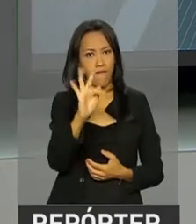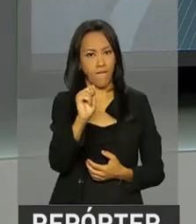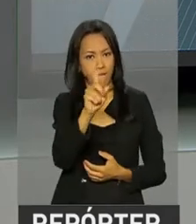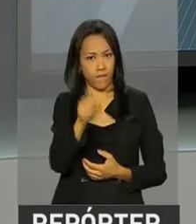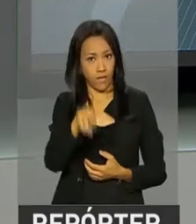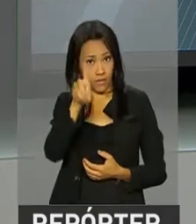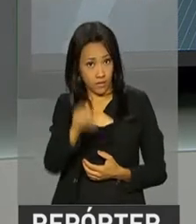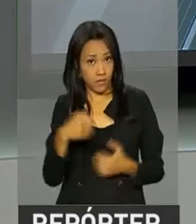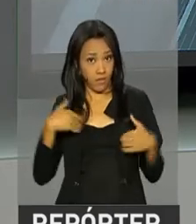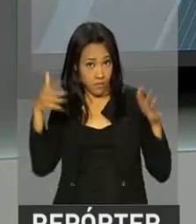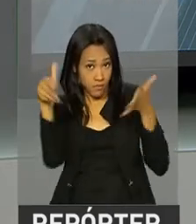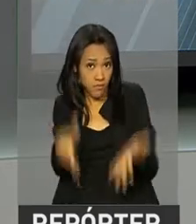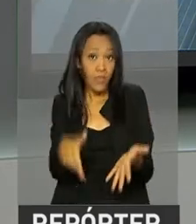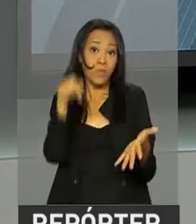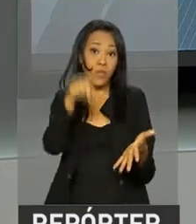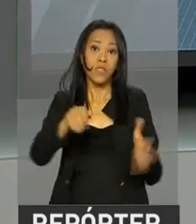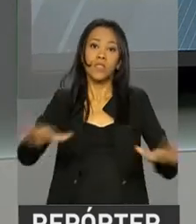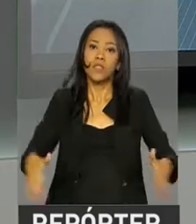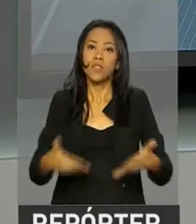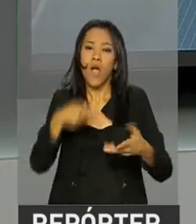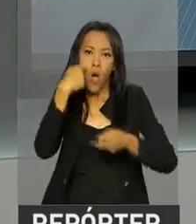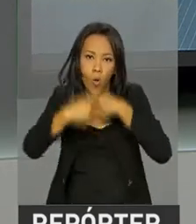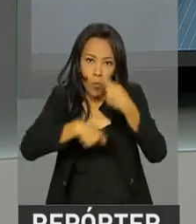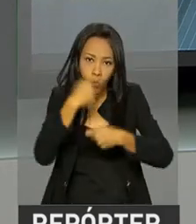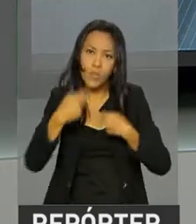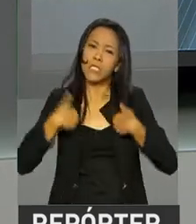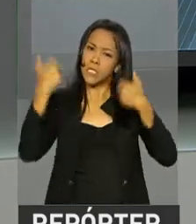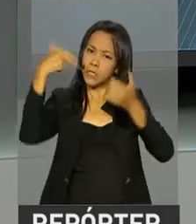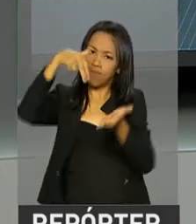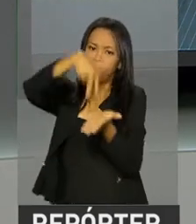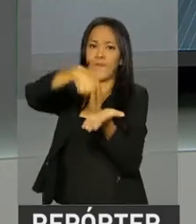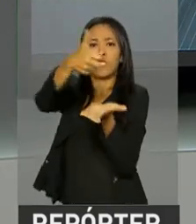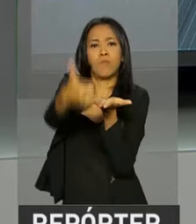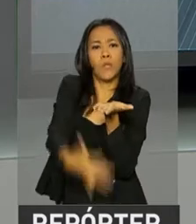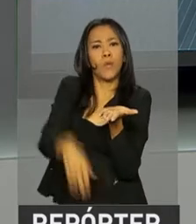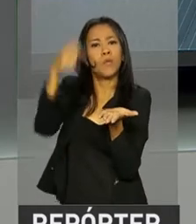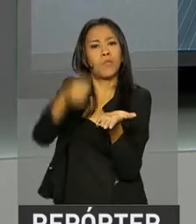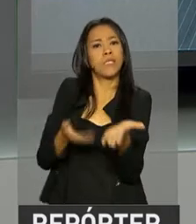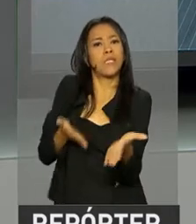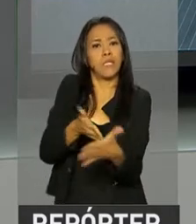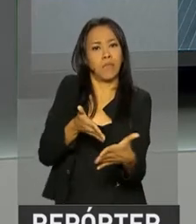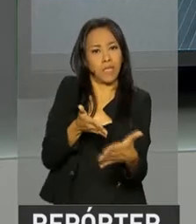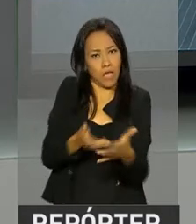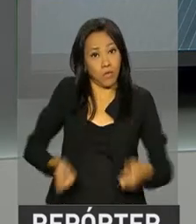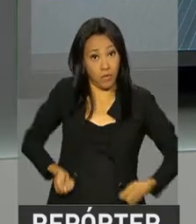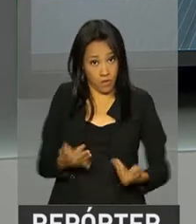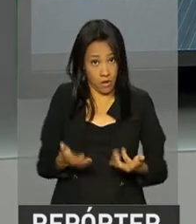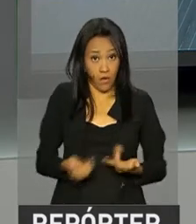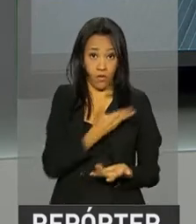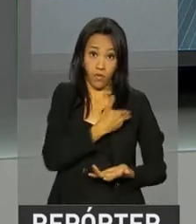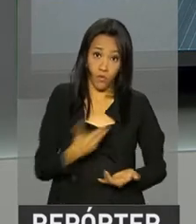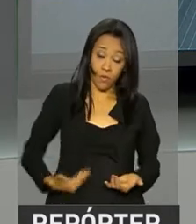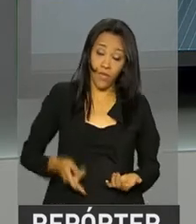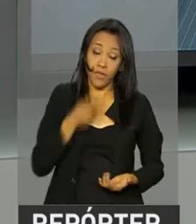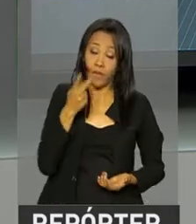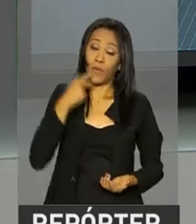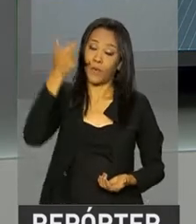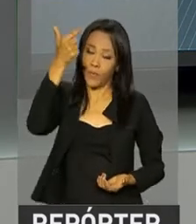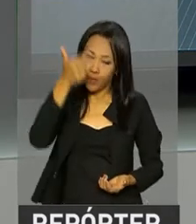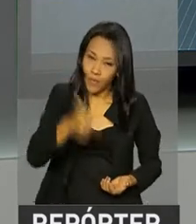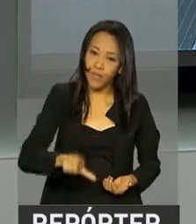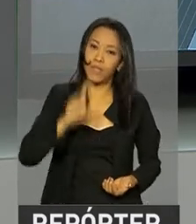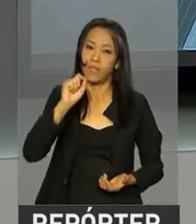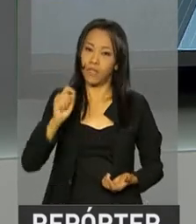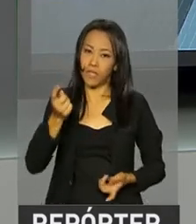almoço ele ressaltou a necessidade de limitar os gastos públicos e falou sobre o atual reaquecimento